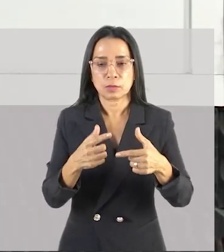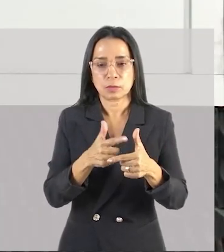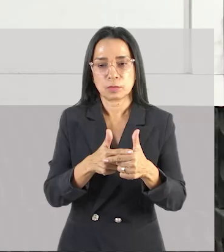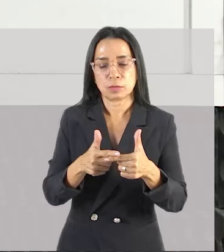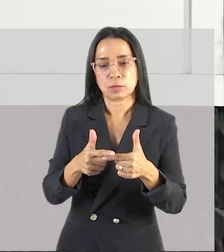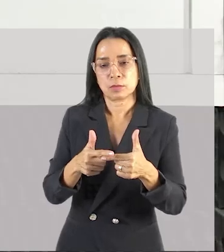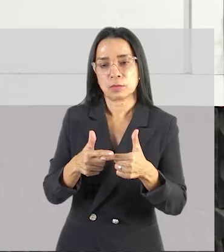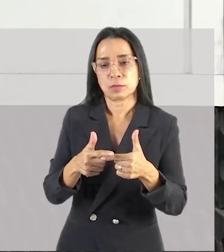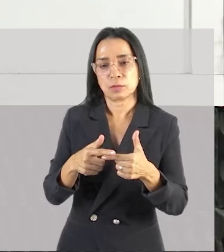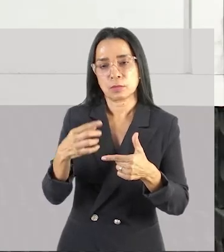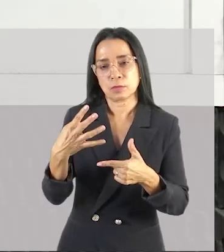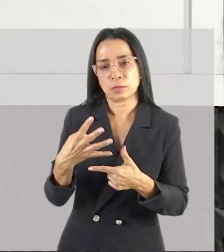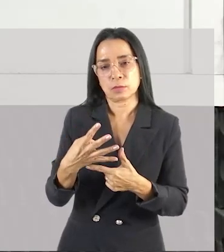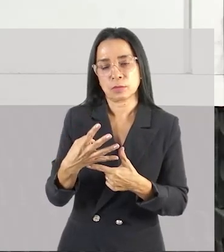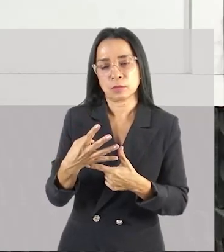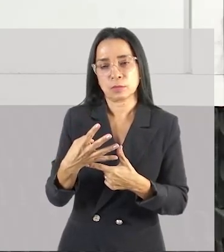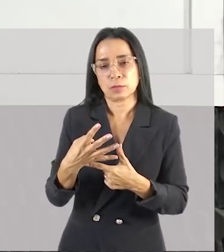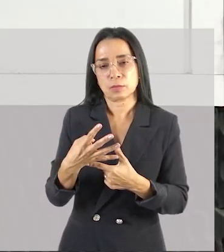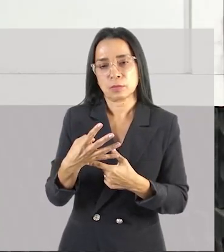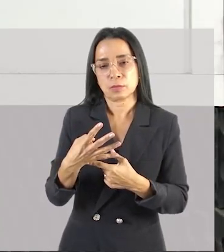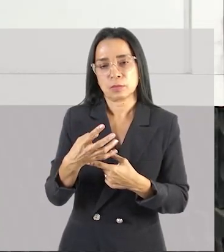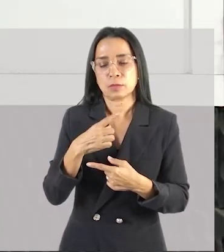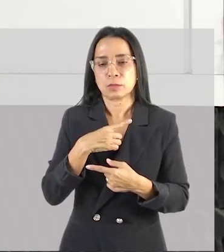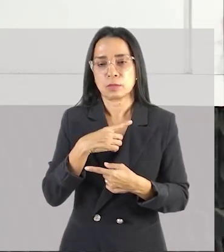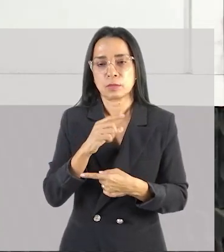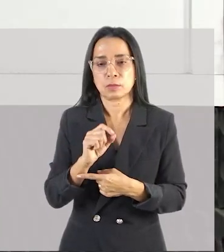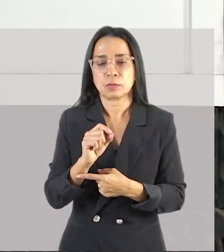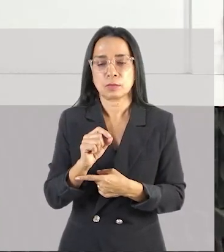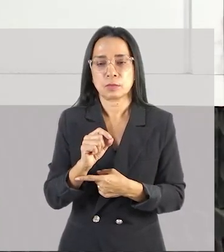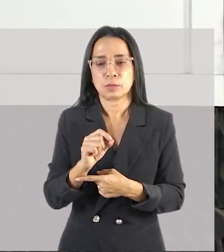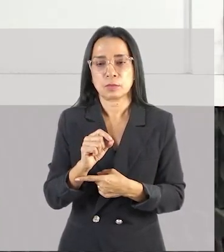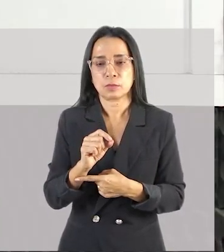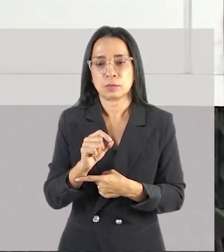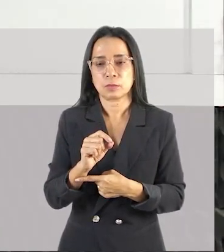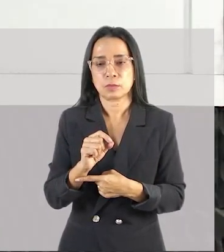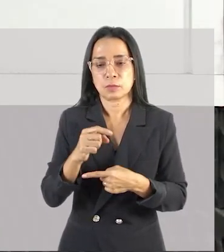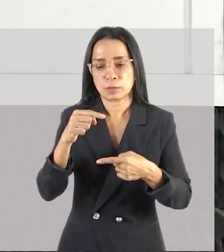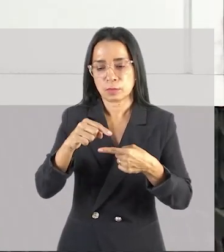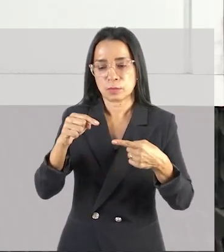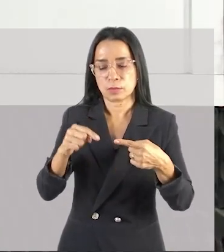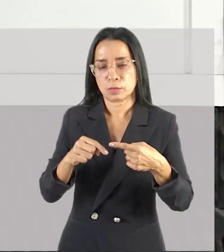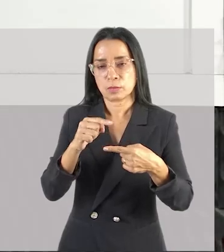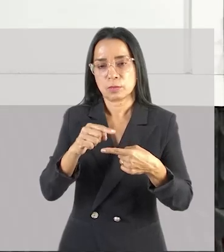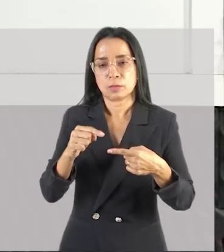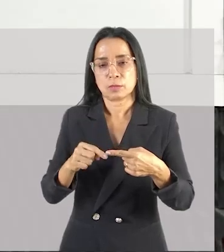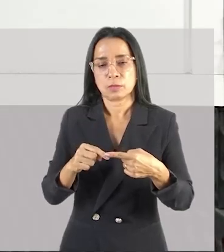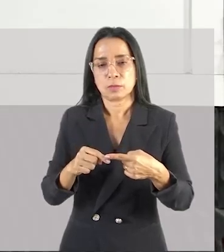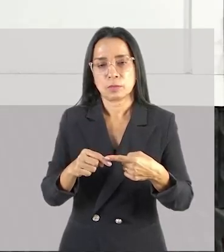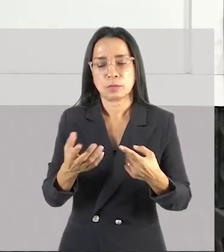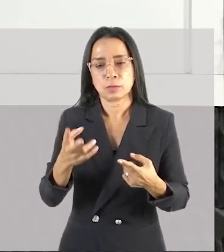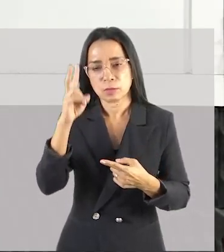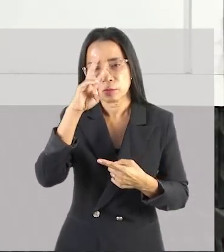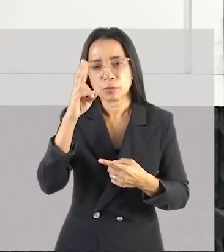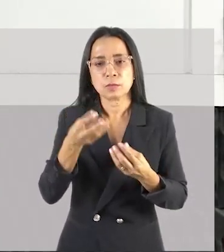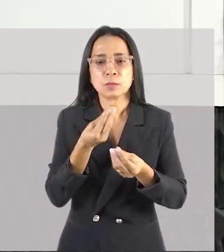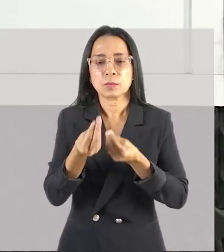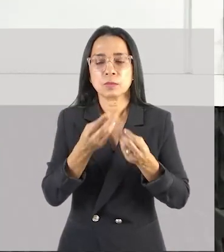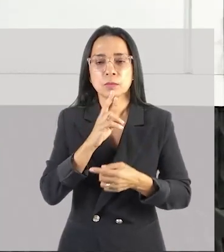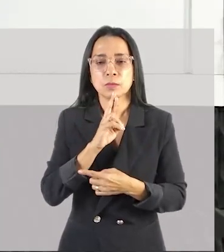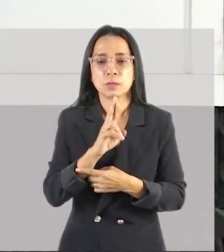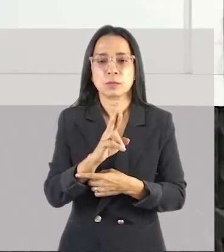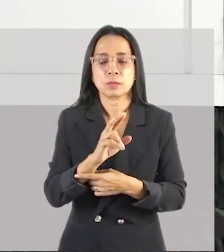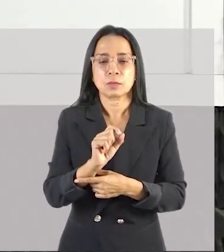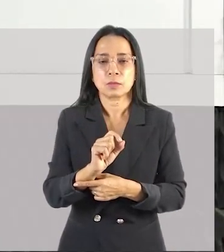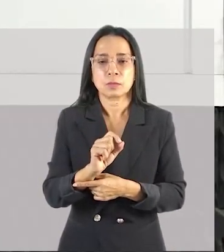dividido por 4. Aí nós temos, turma, uma divisão de fração. Ó. Se lembra como é que resolve divisão de